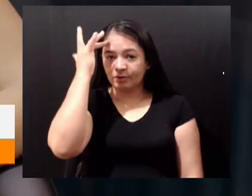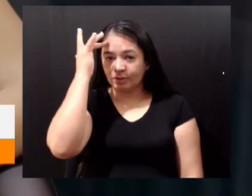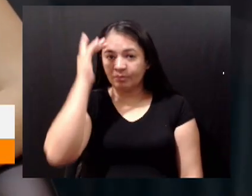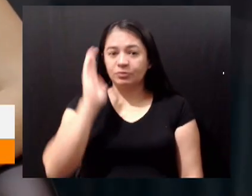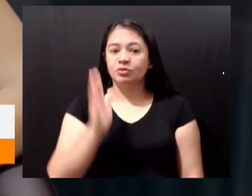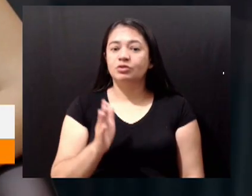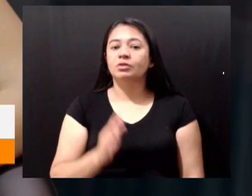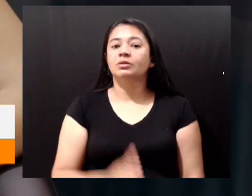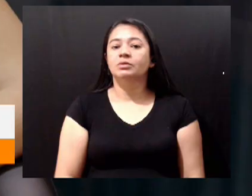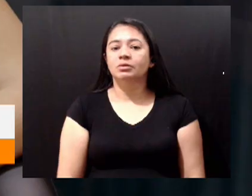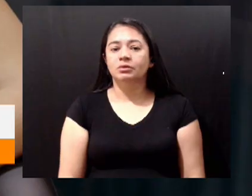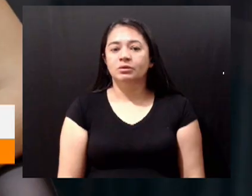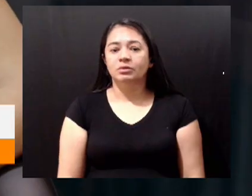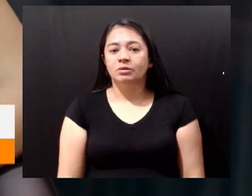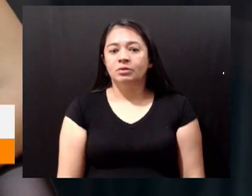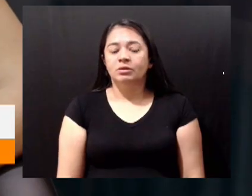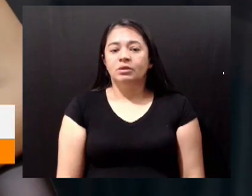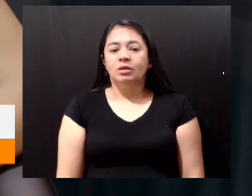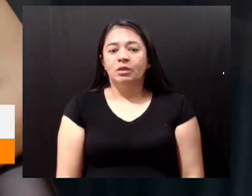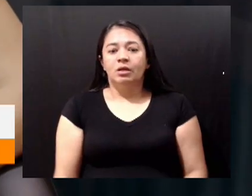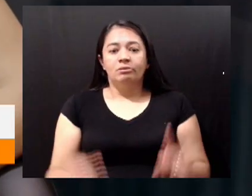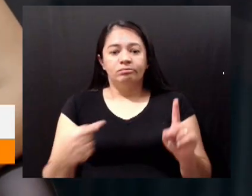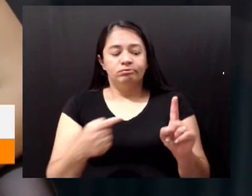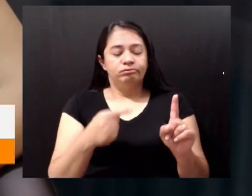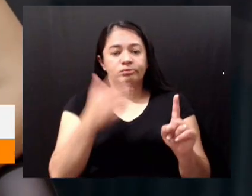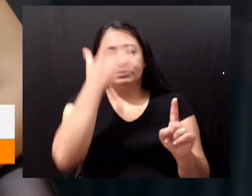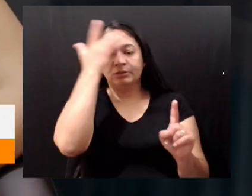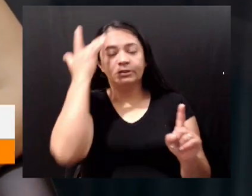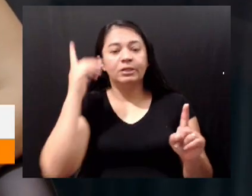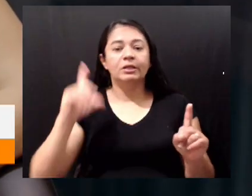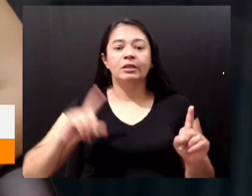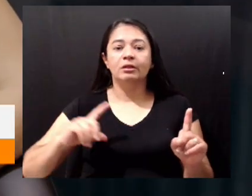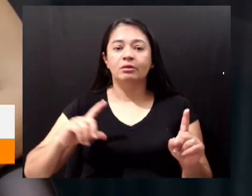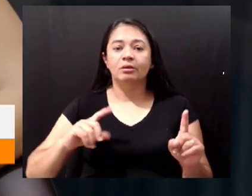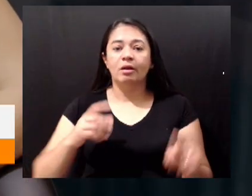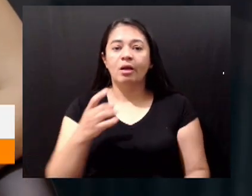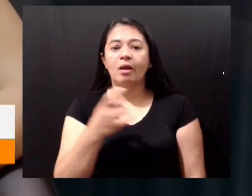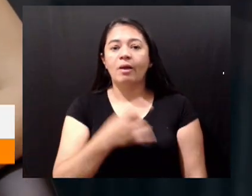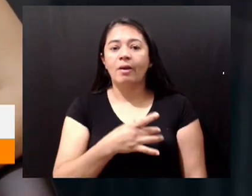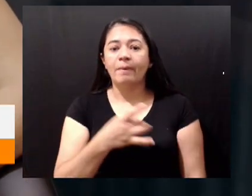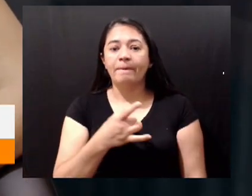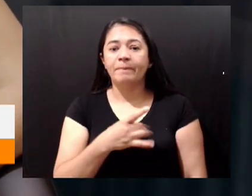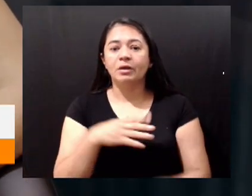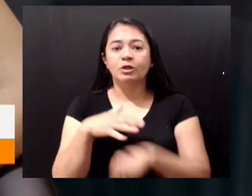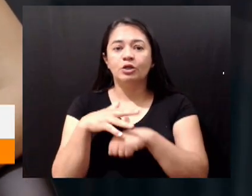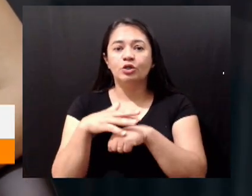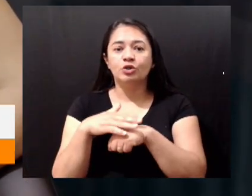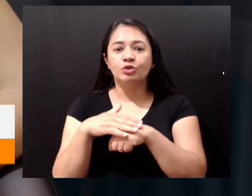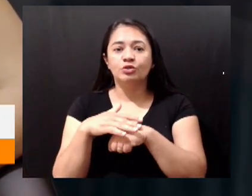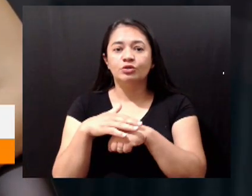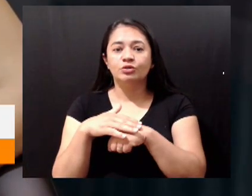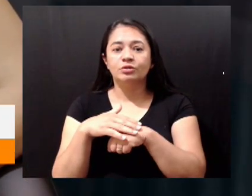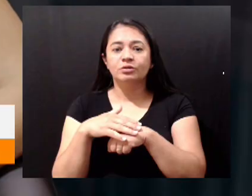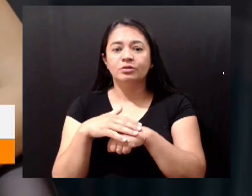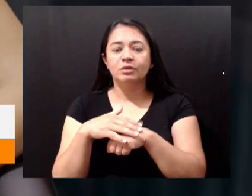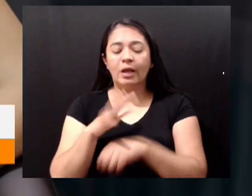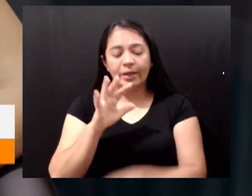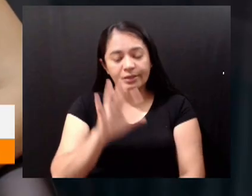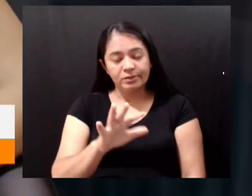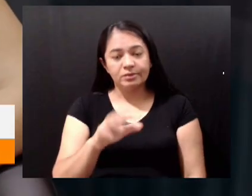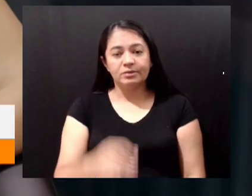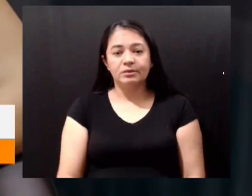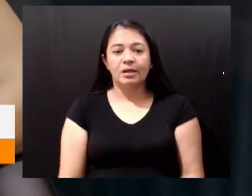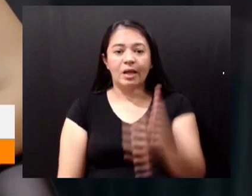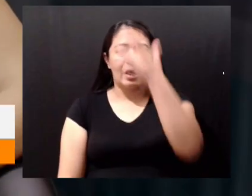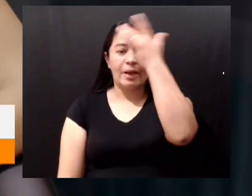né, em que a pessoa ela tem, na verdade, medo de estar doente, né, o Uhum. hipocondríaco é isso, ele acha que ele está